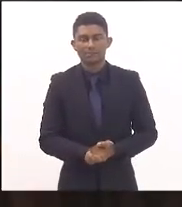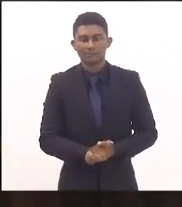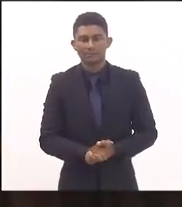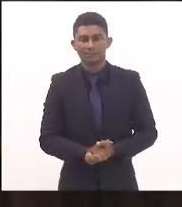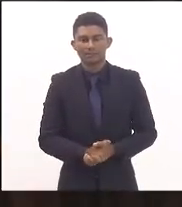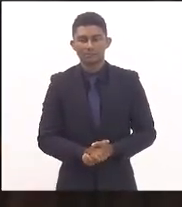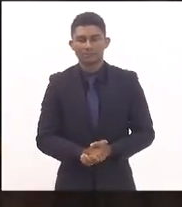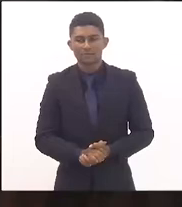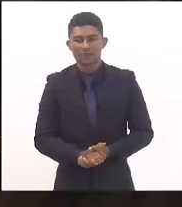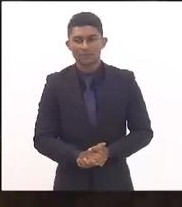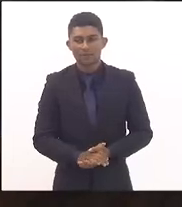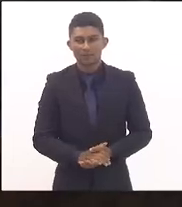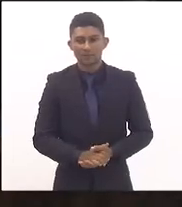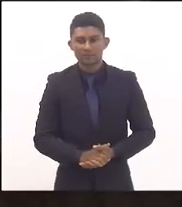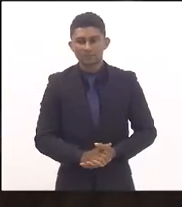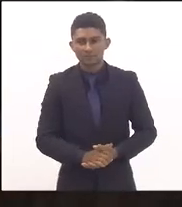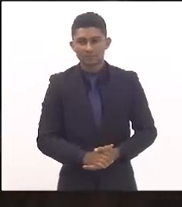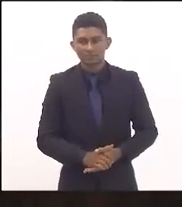E aí